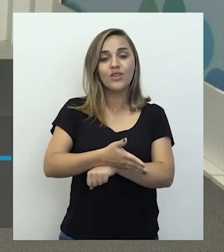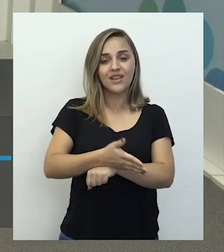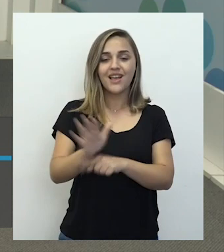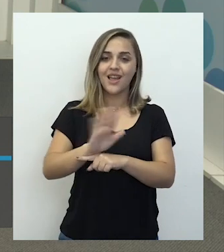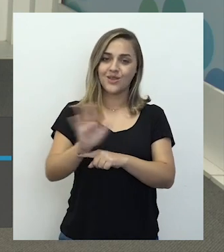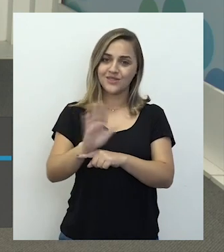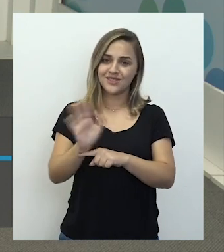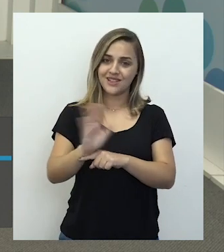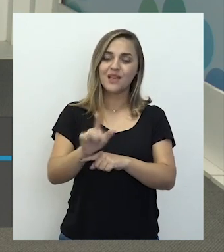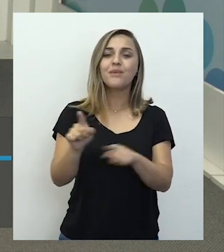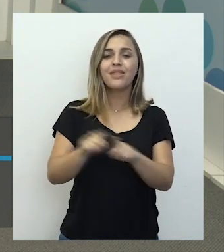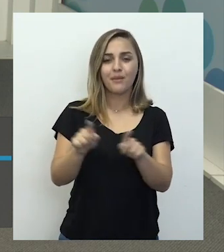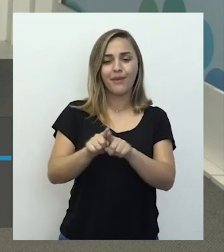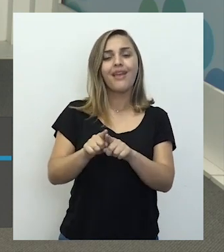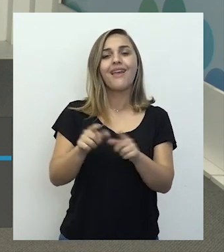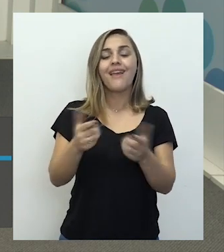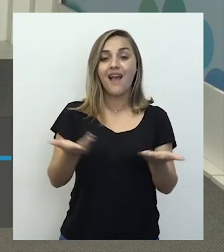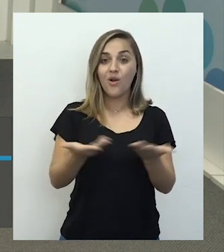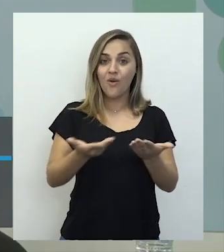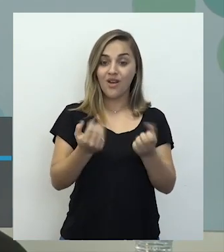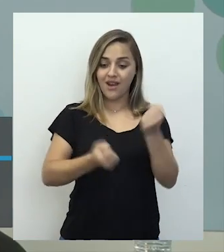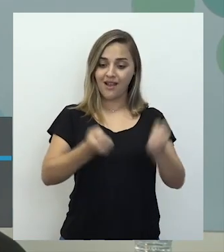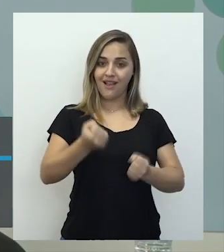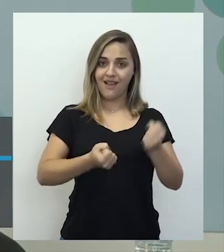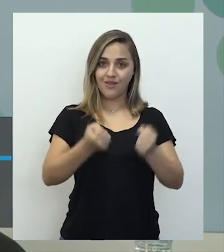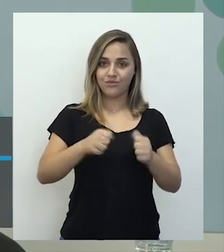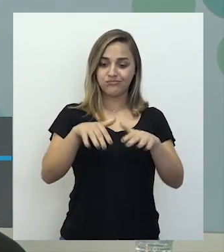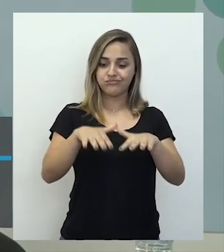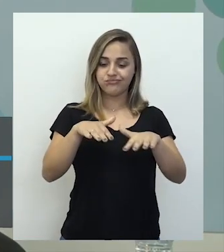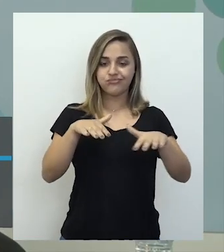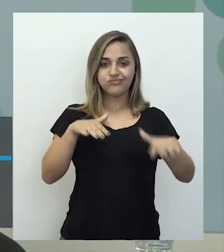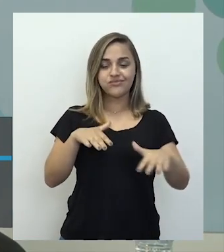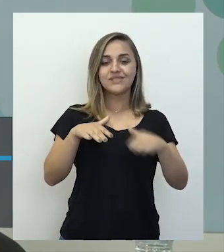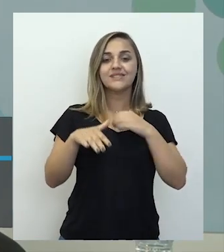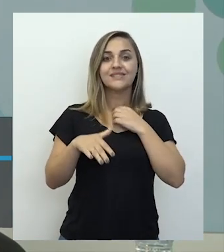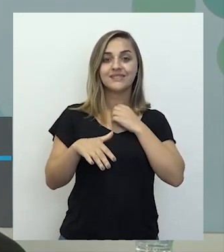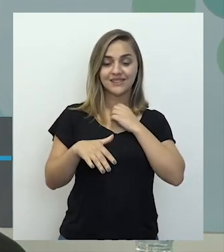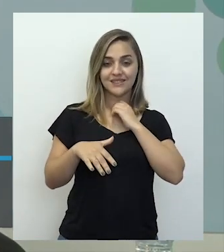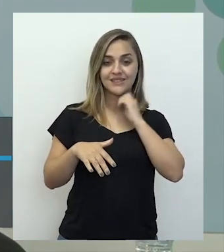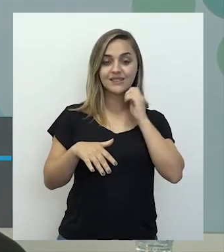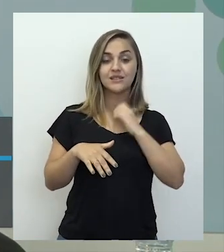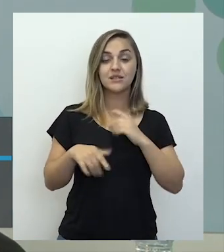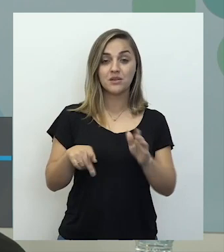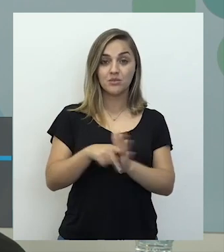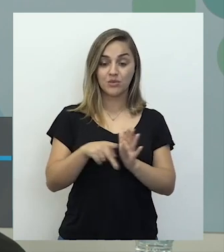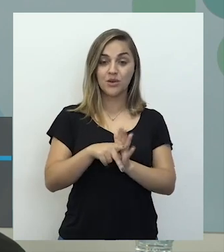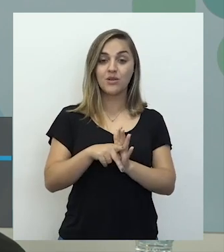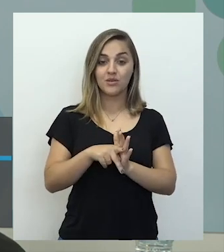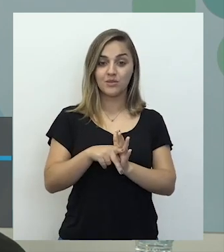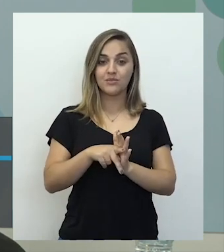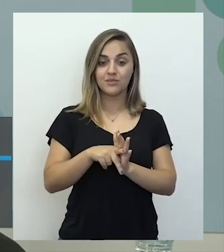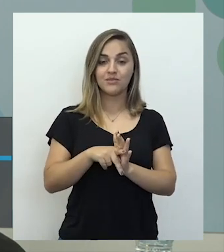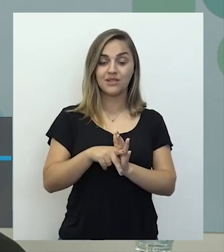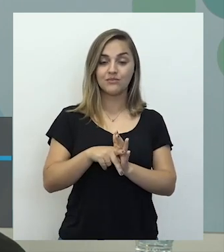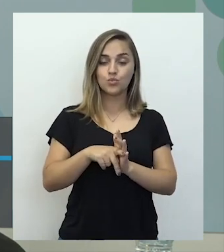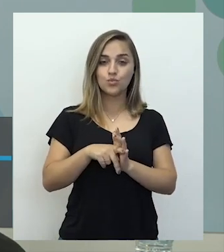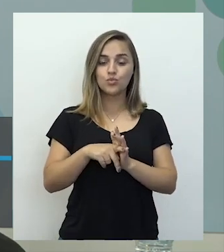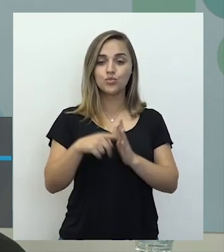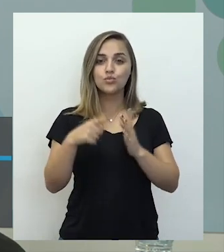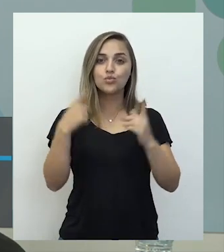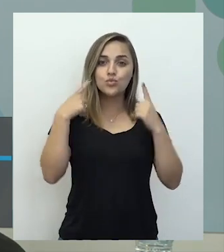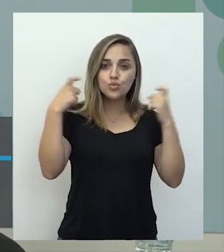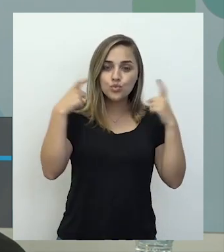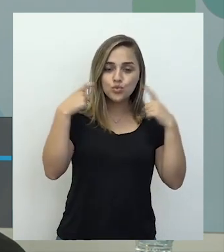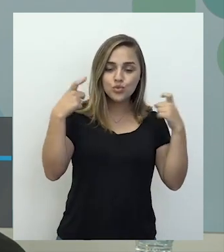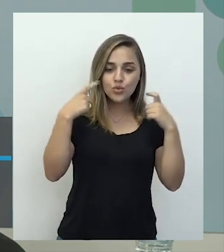modelo diferente aí de cinema, né? Você conecta na rádio, na sintonia da rádio, onde vai sair ali o som do